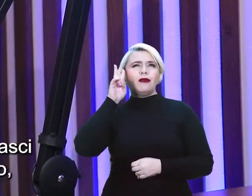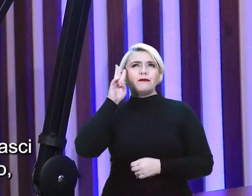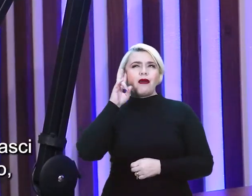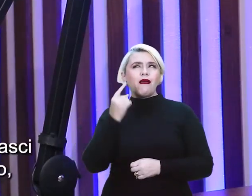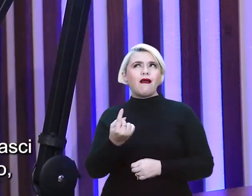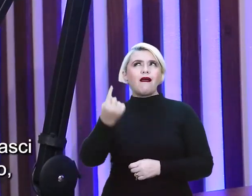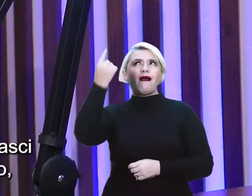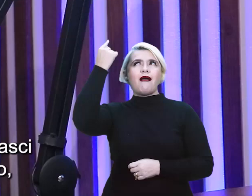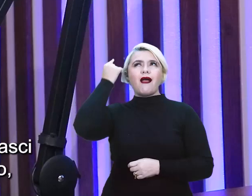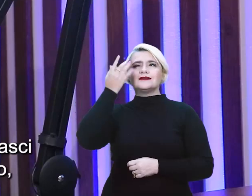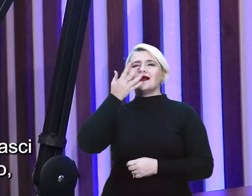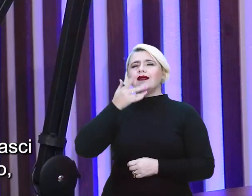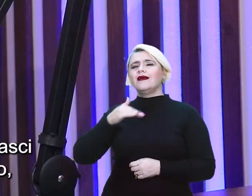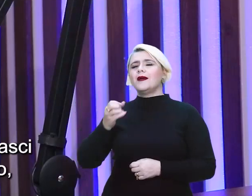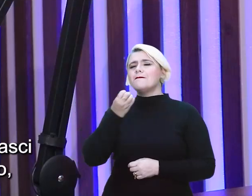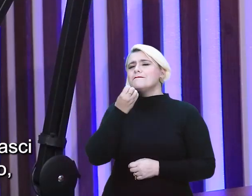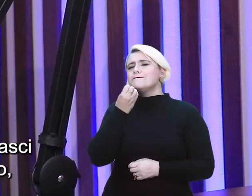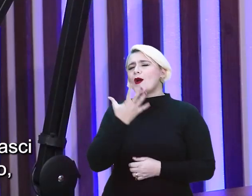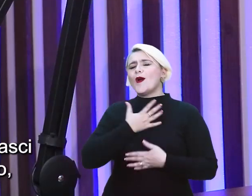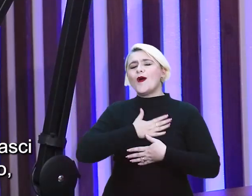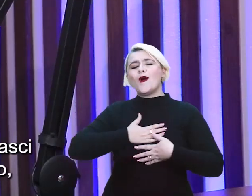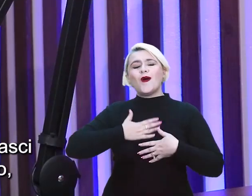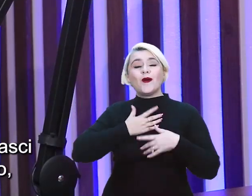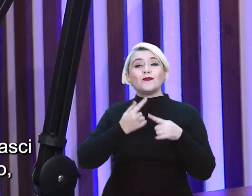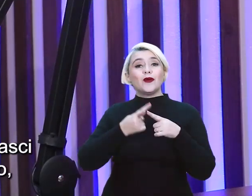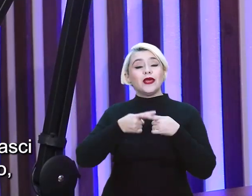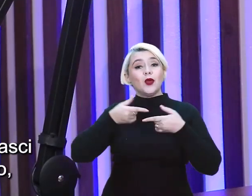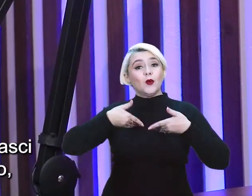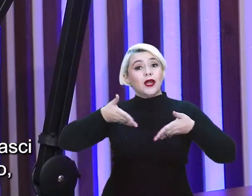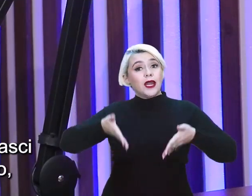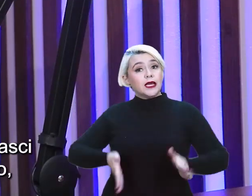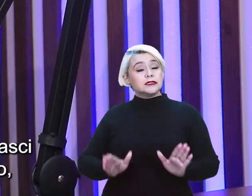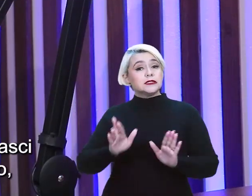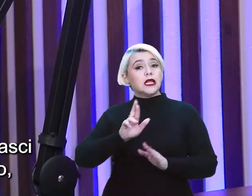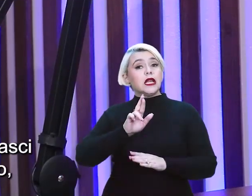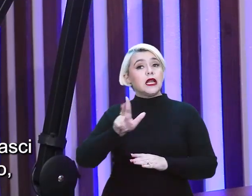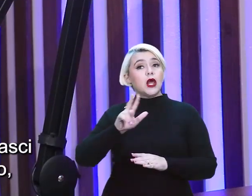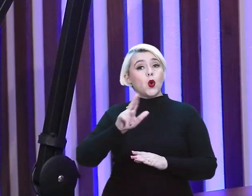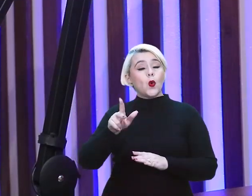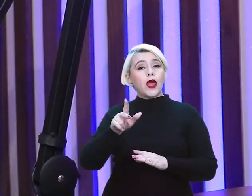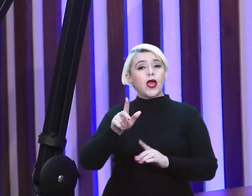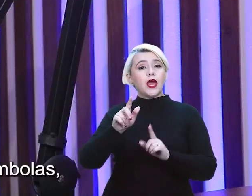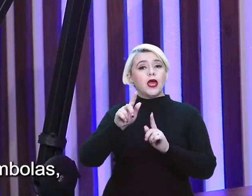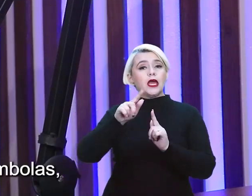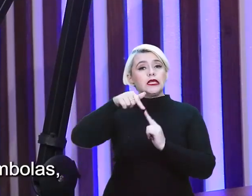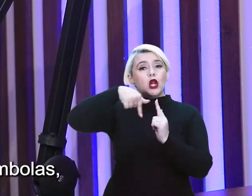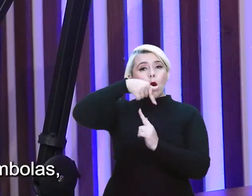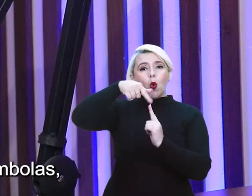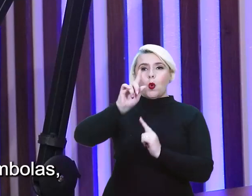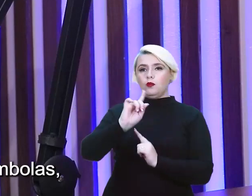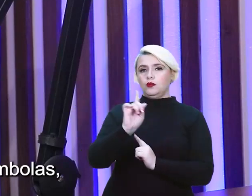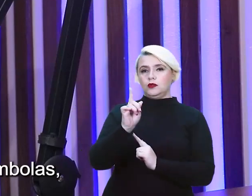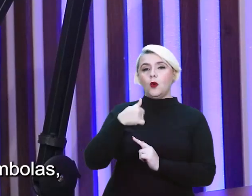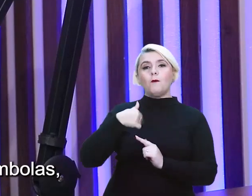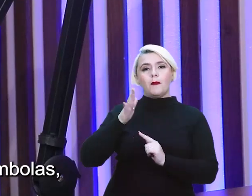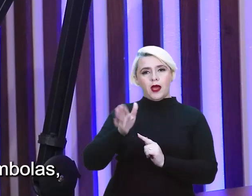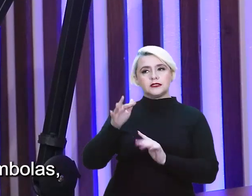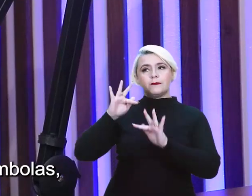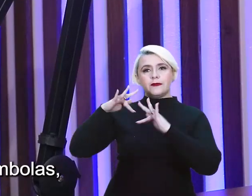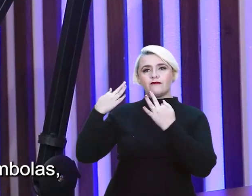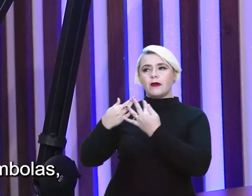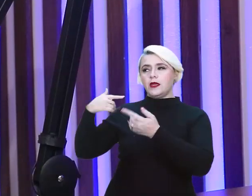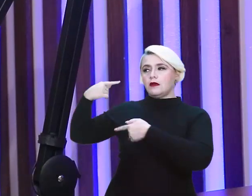lembranças da minha infância, porque eu nasci não exatamente no Quilombo, mas eu sou descendente